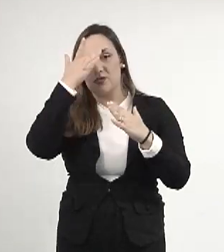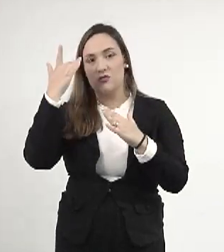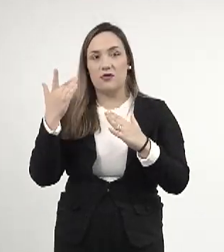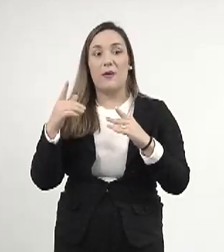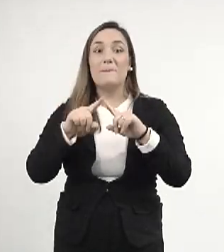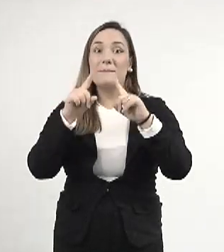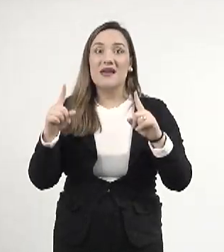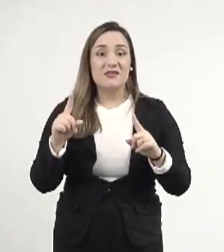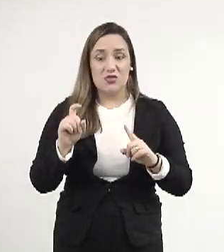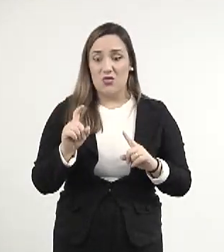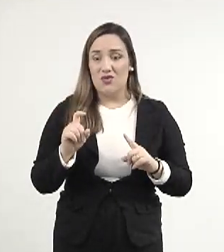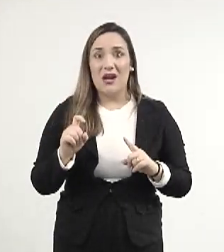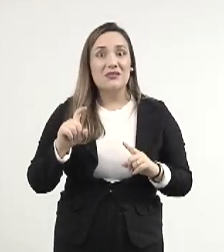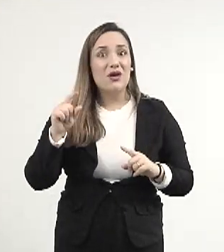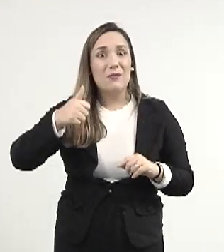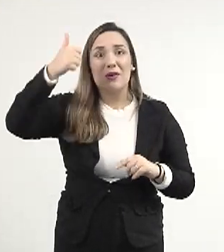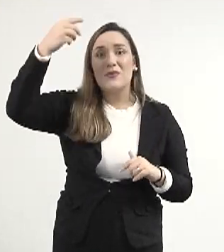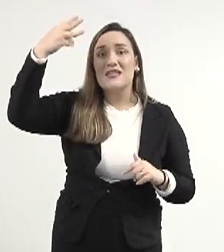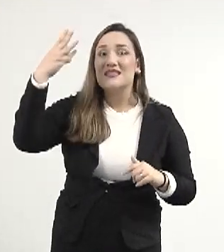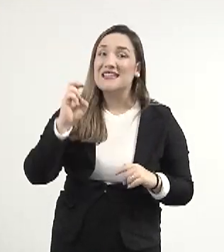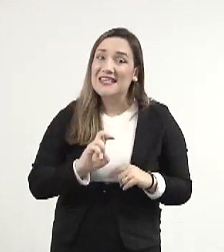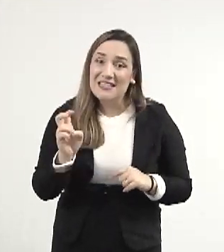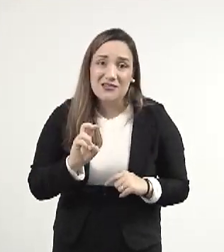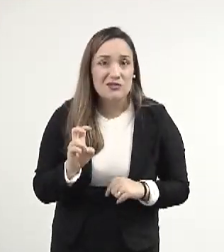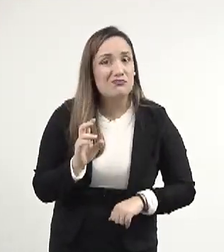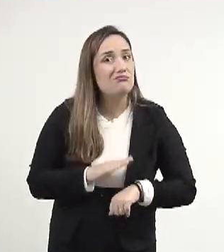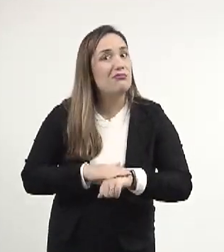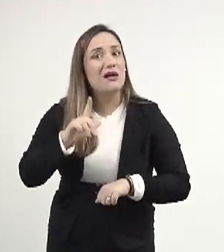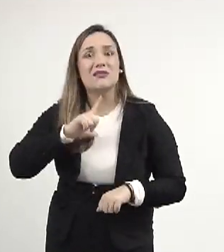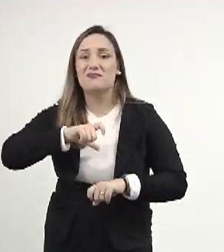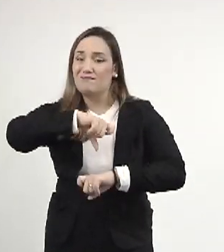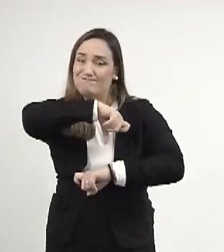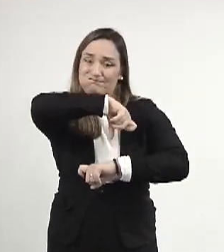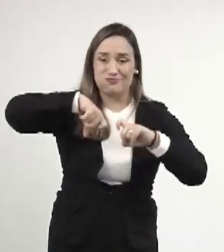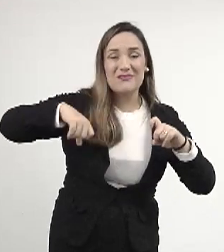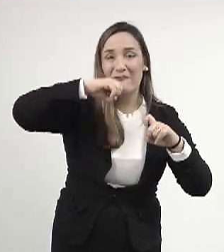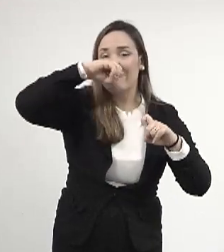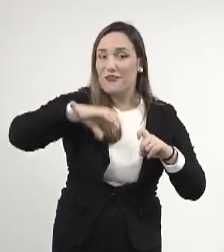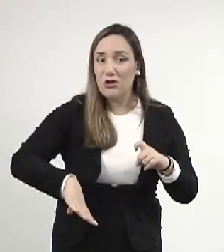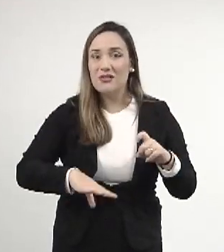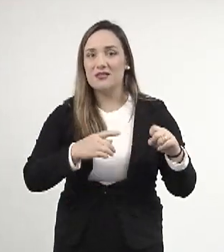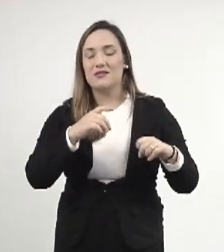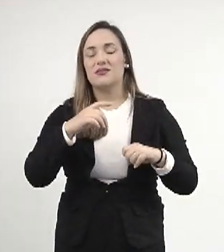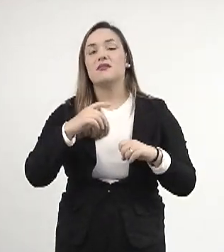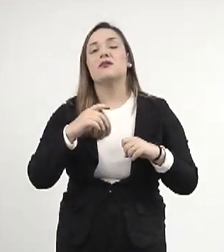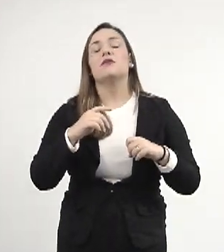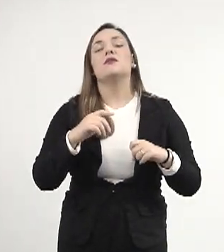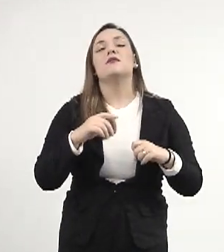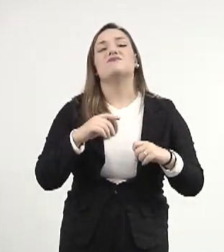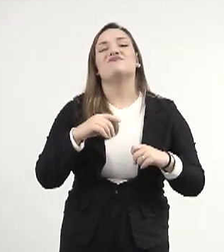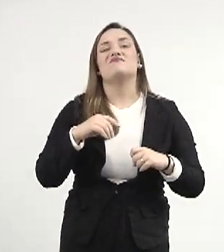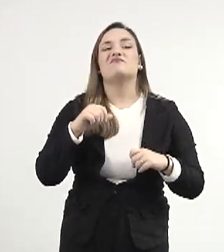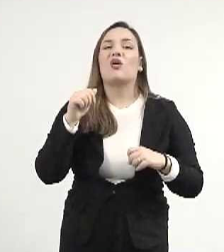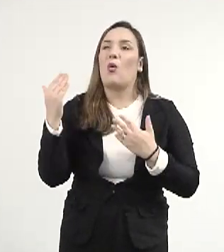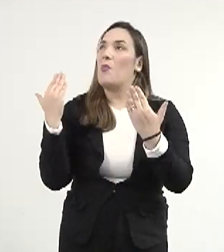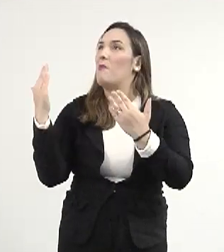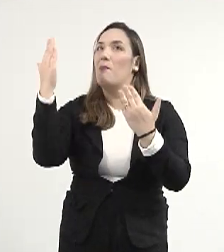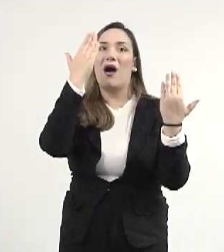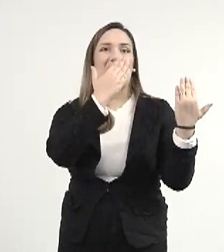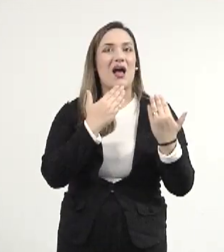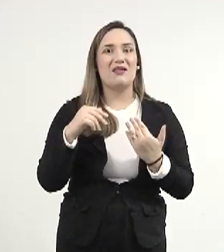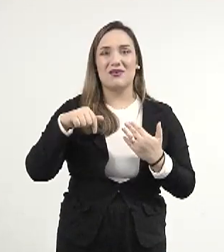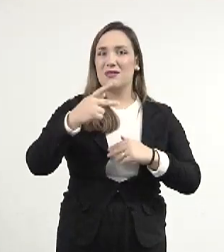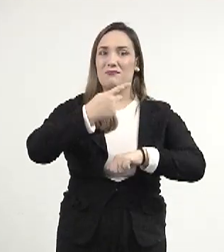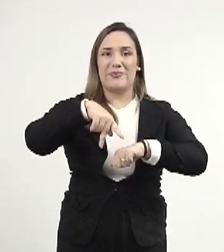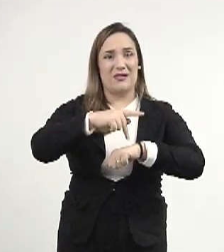portanto, aparece na 5ª maior taxa de violência sexual no país. E nós devemos